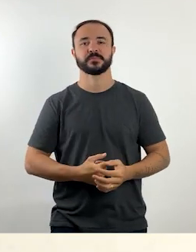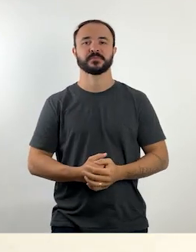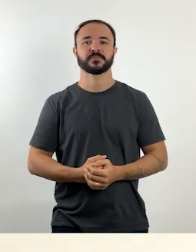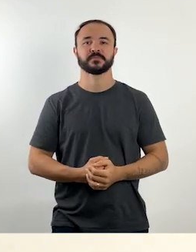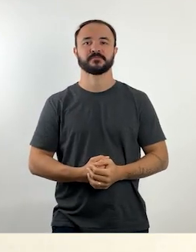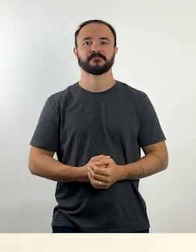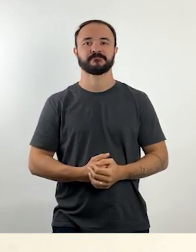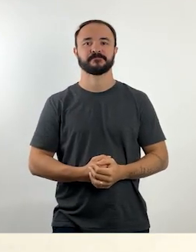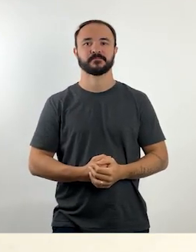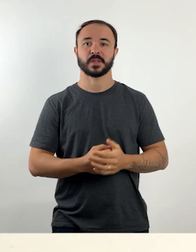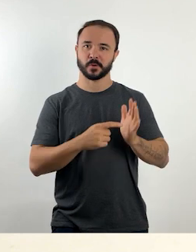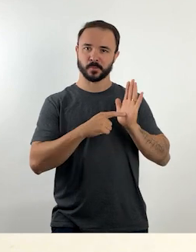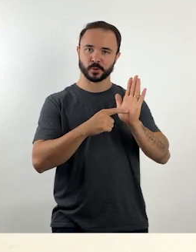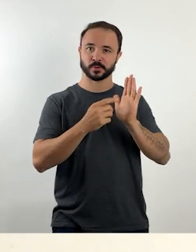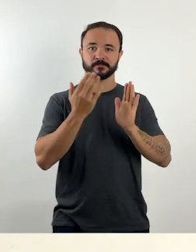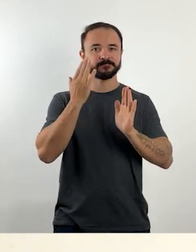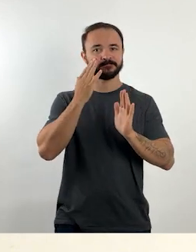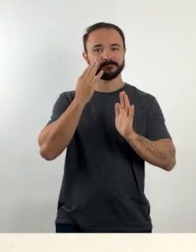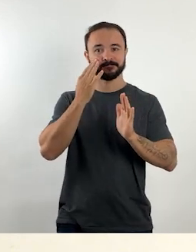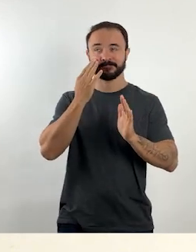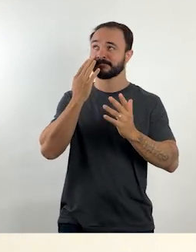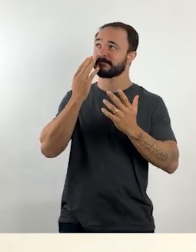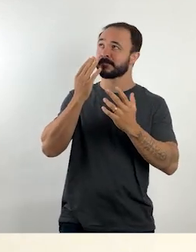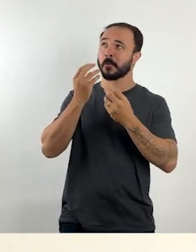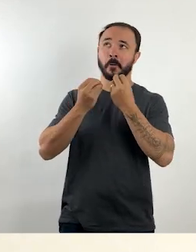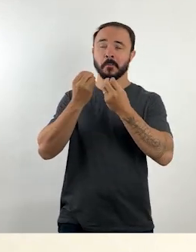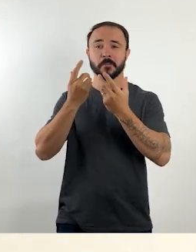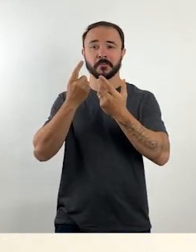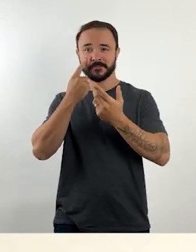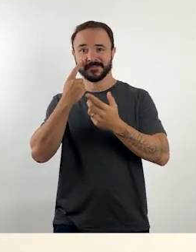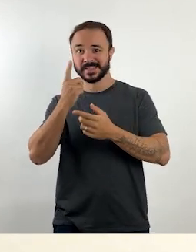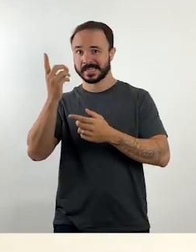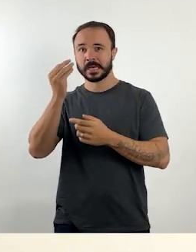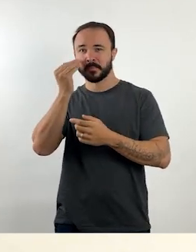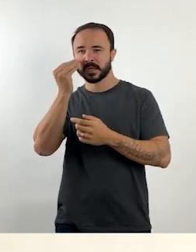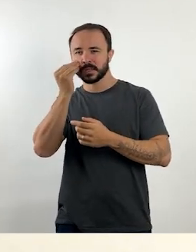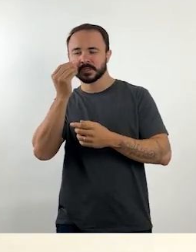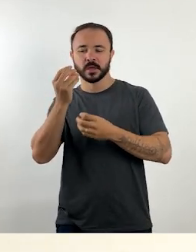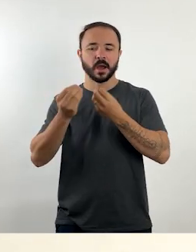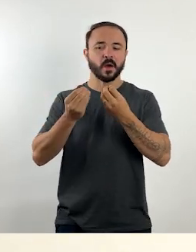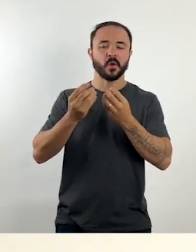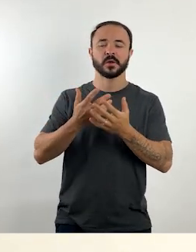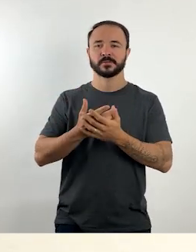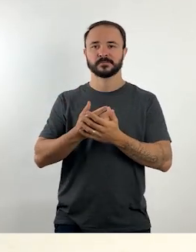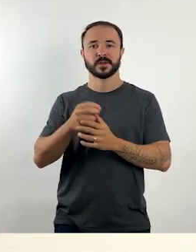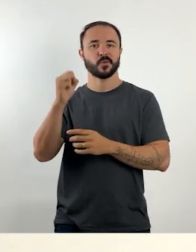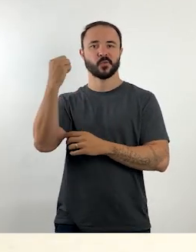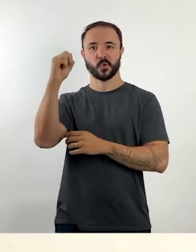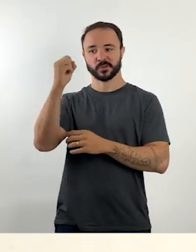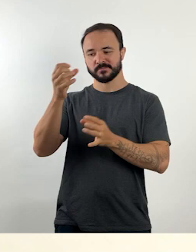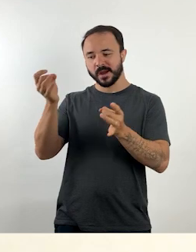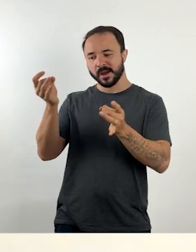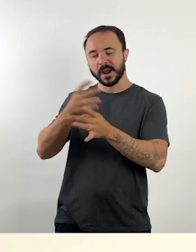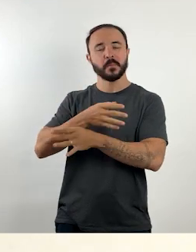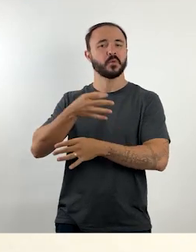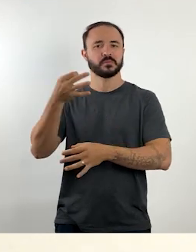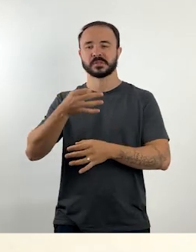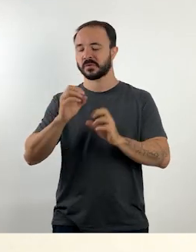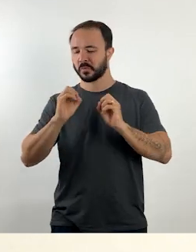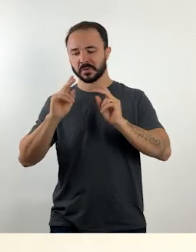vai ficar desta forma. Assim, nós finalizamos o passo 8.